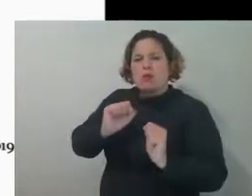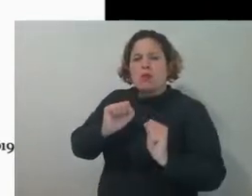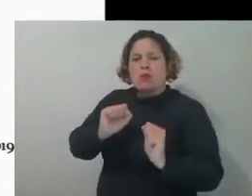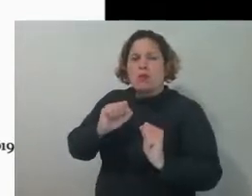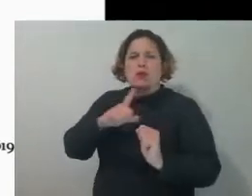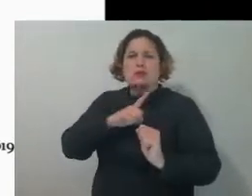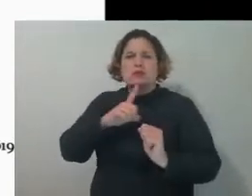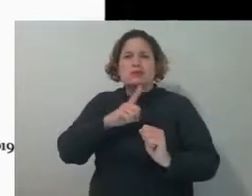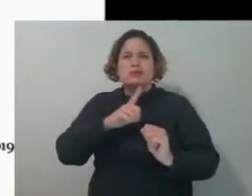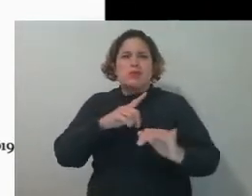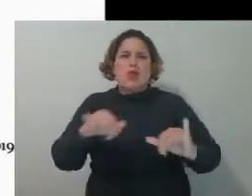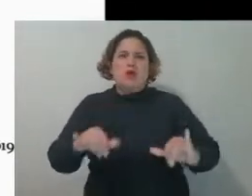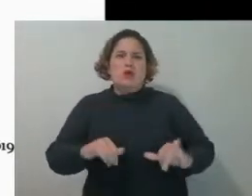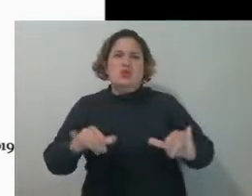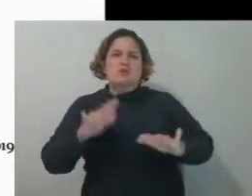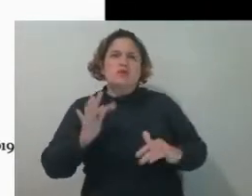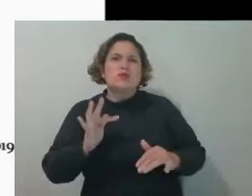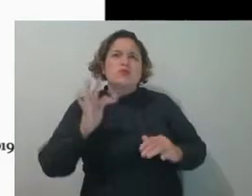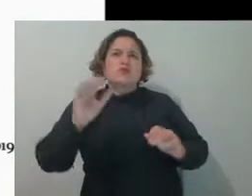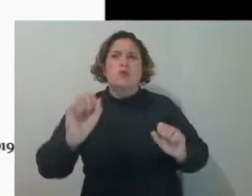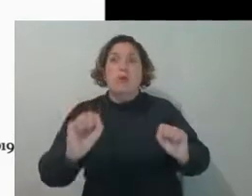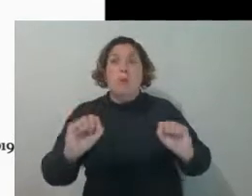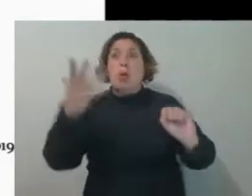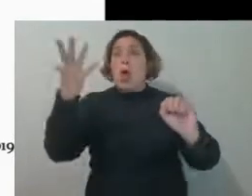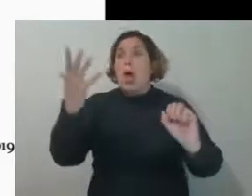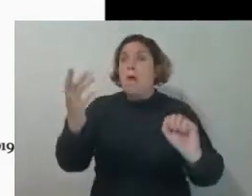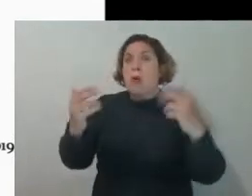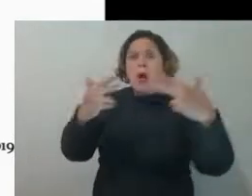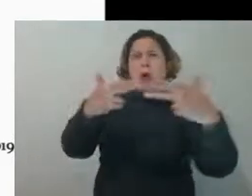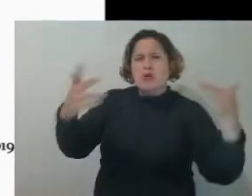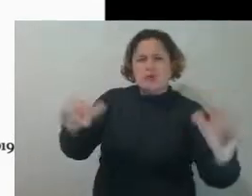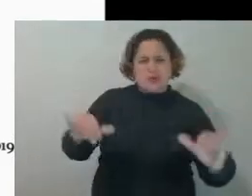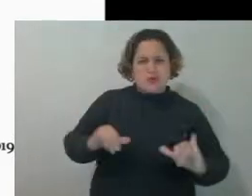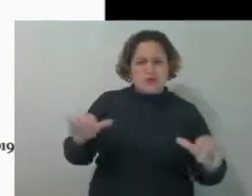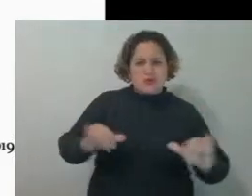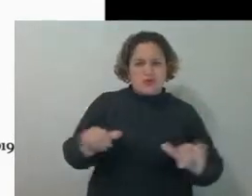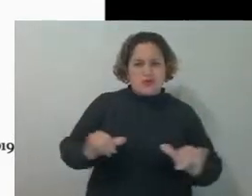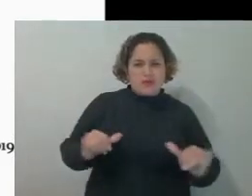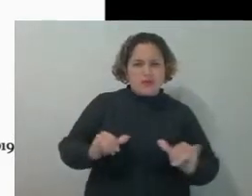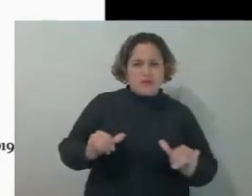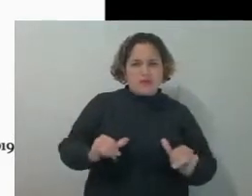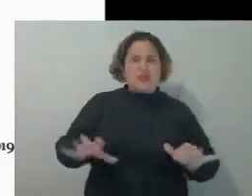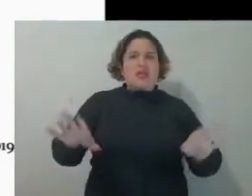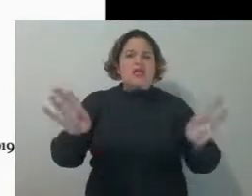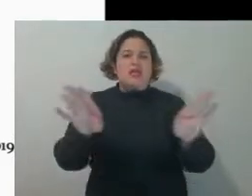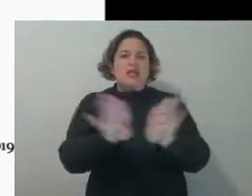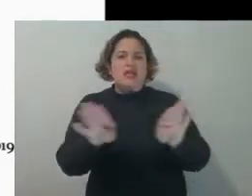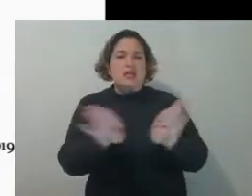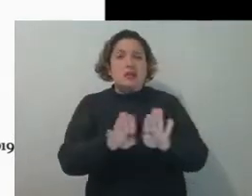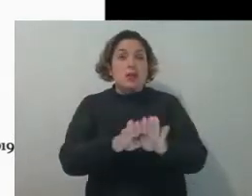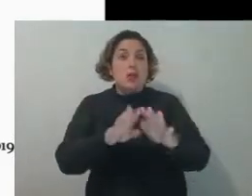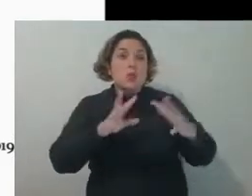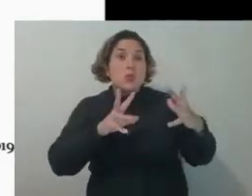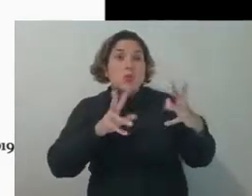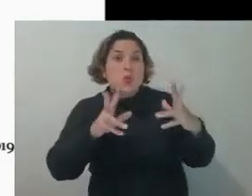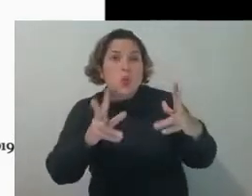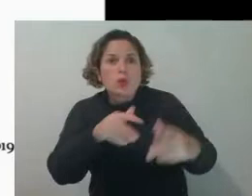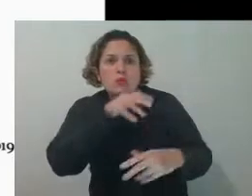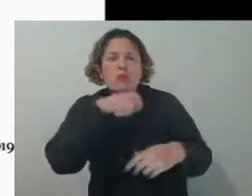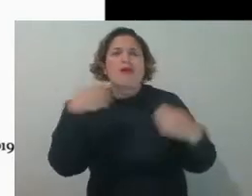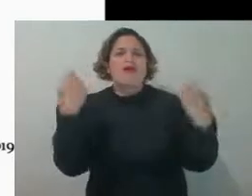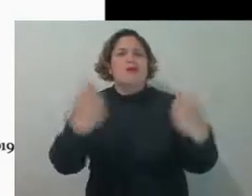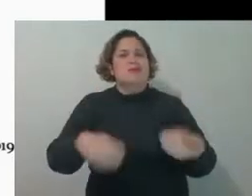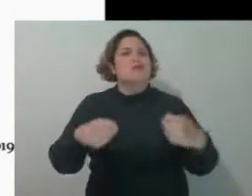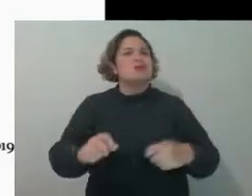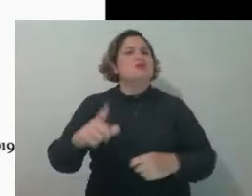que o possam fazer sofrer. E no caso, todos os animais sencientes, e que no caso